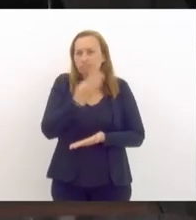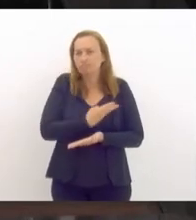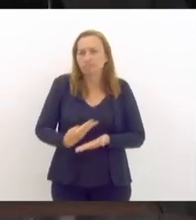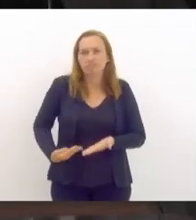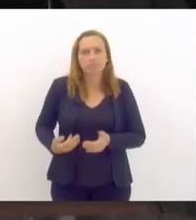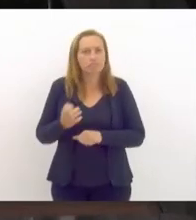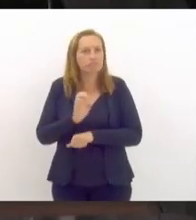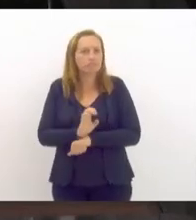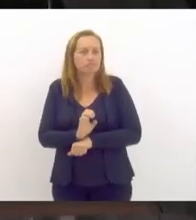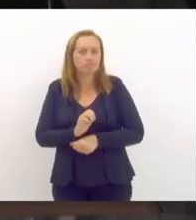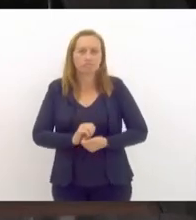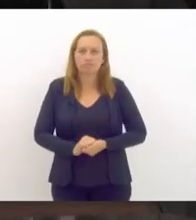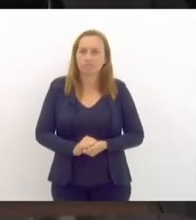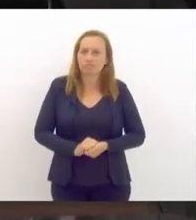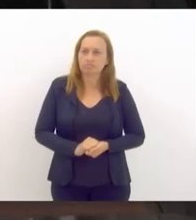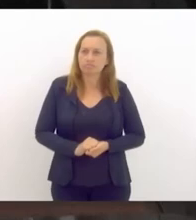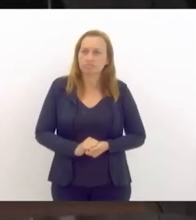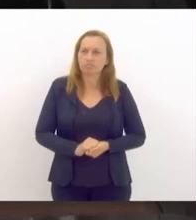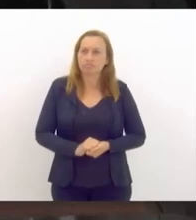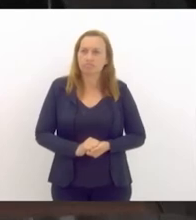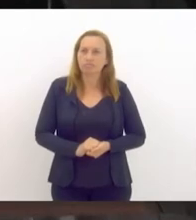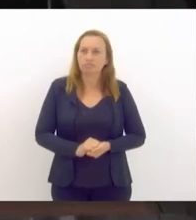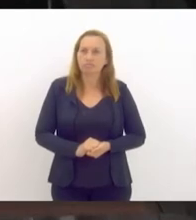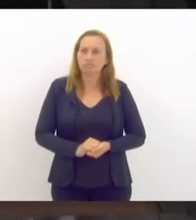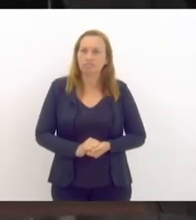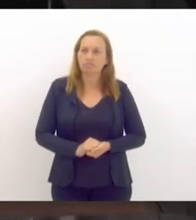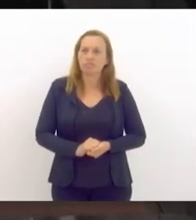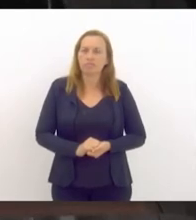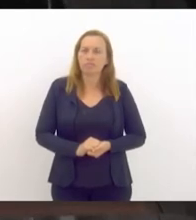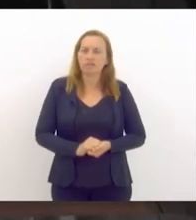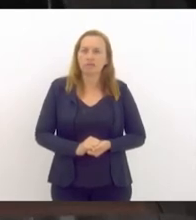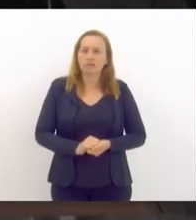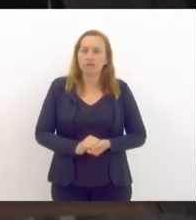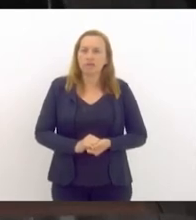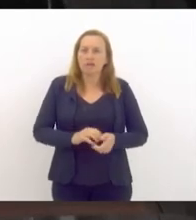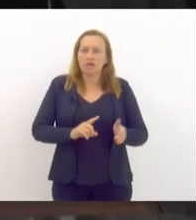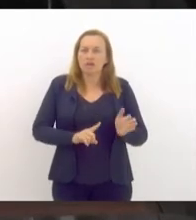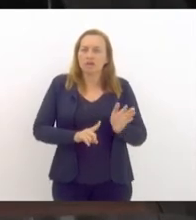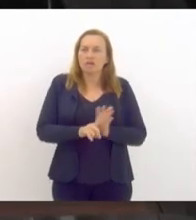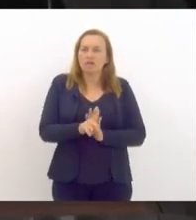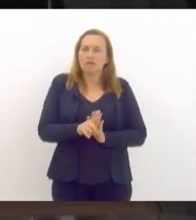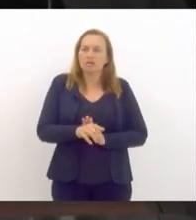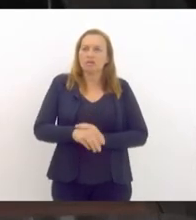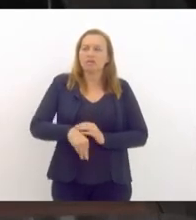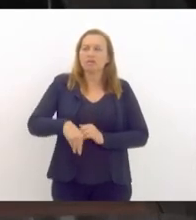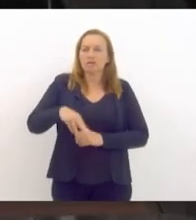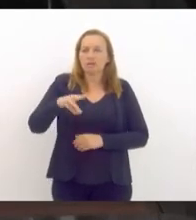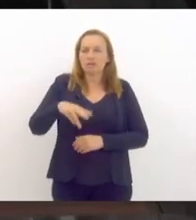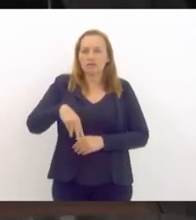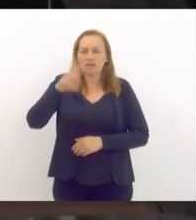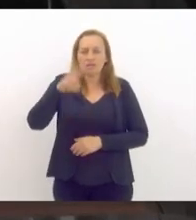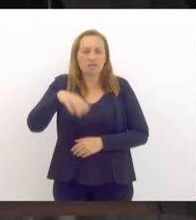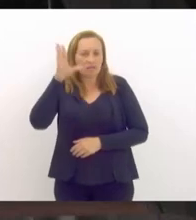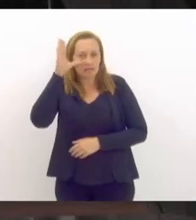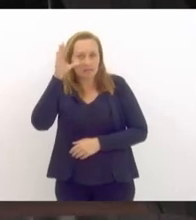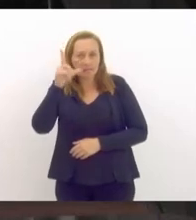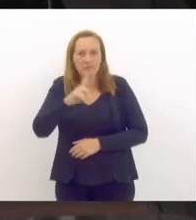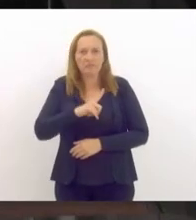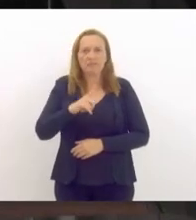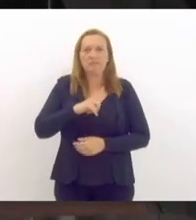do Estado e eu me pergunto muito a quem interessa isso porque